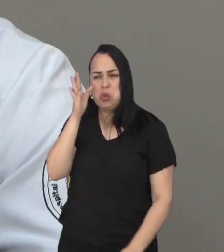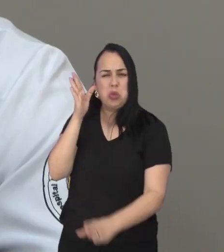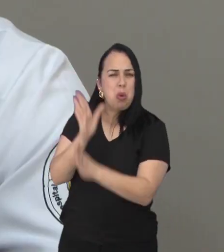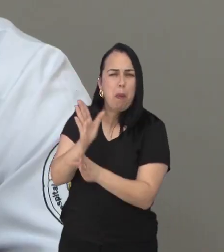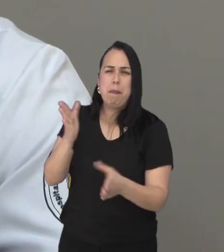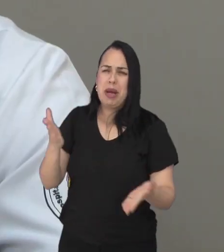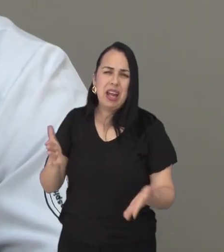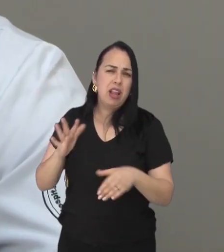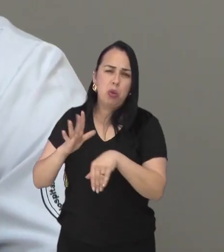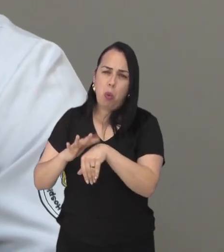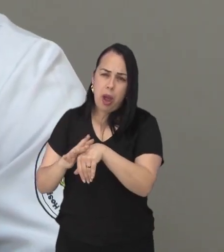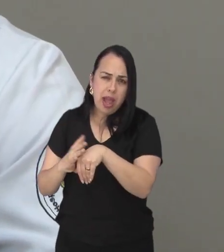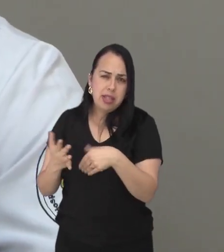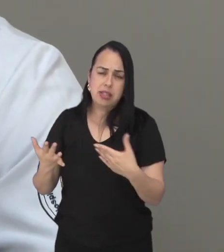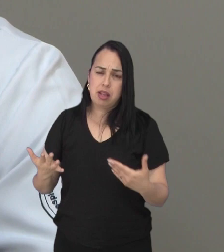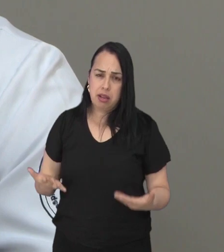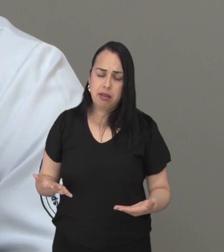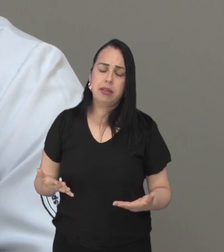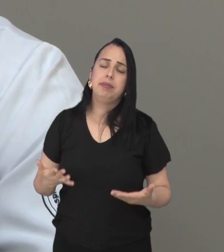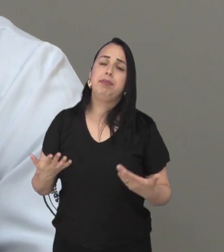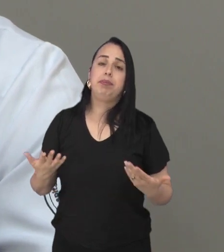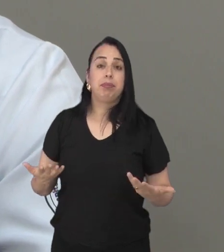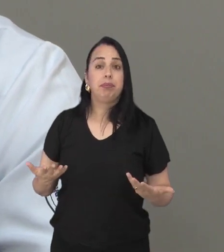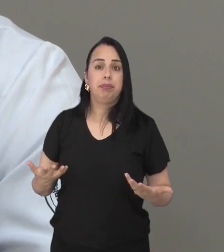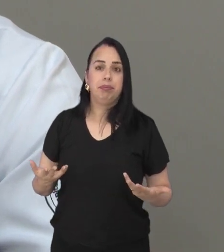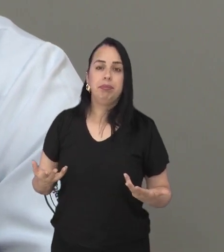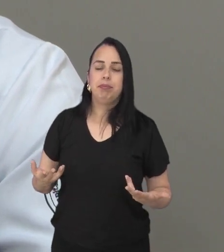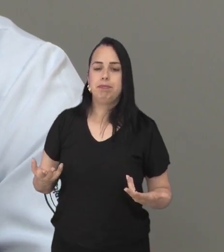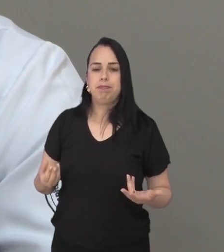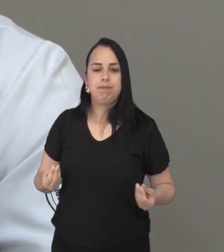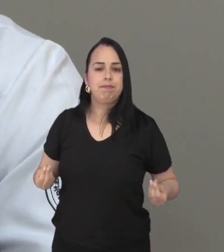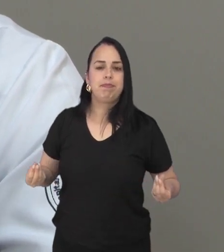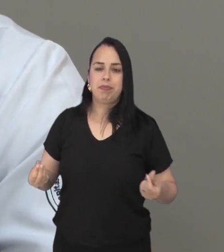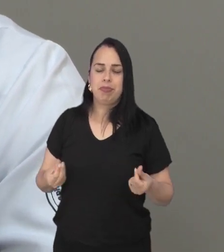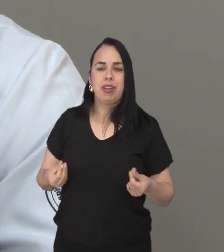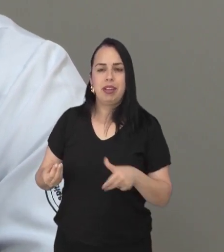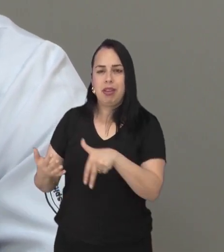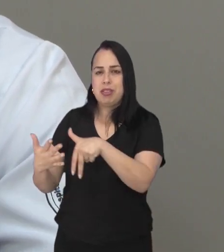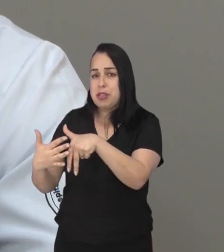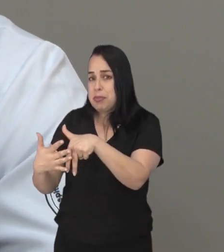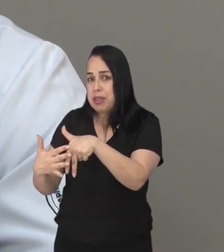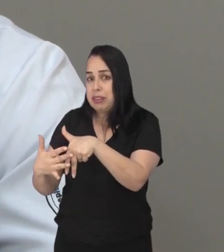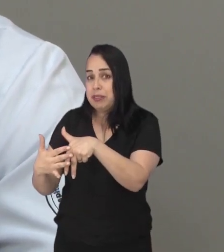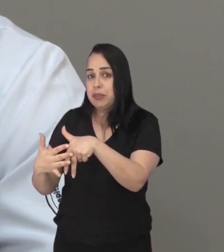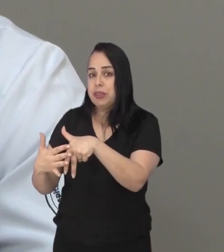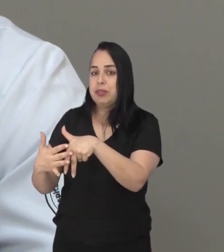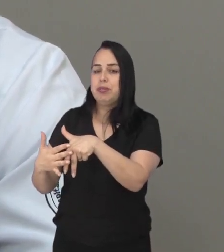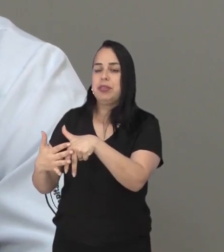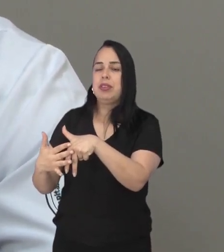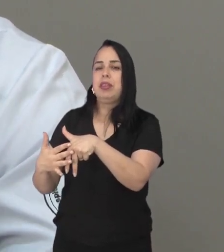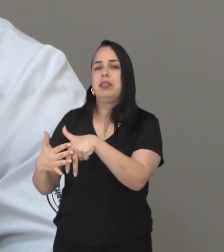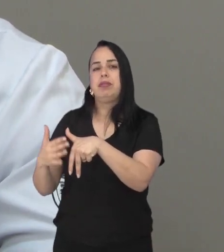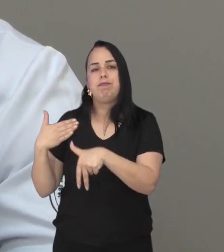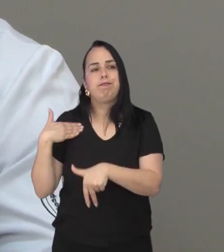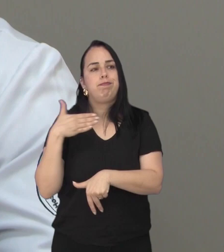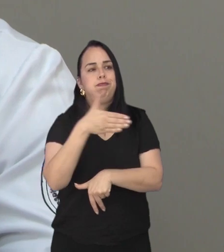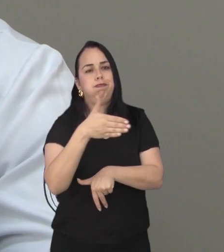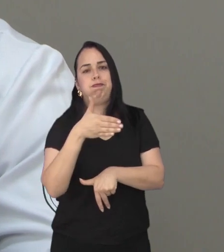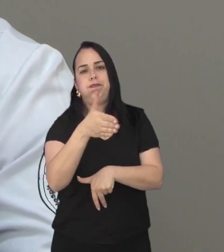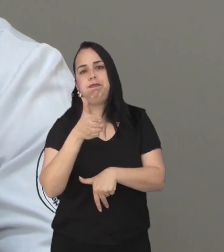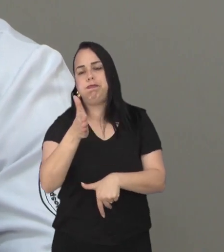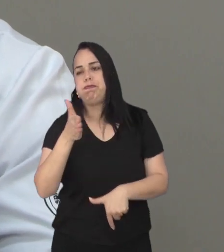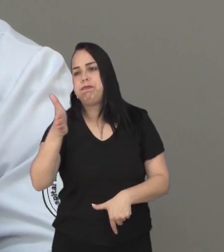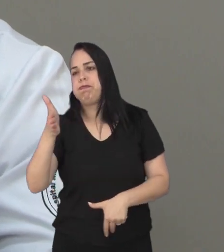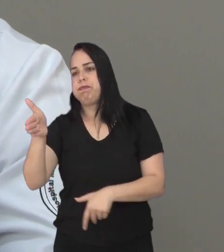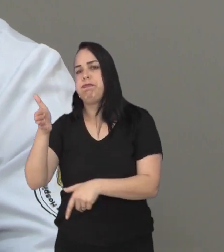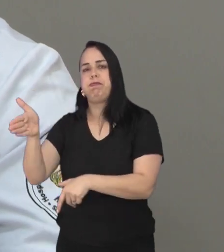distrofia muscular, né? Assim como qualquer doença neuromuscular. Então, os pacientes em geral, eles rodam em alguns